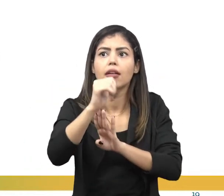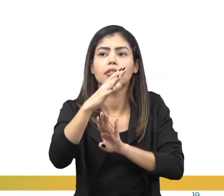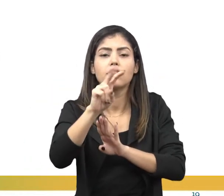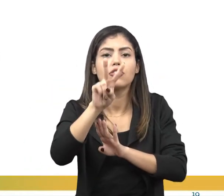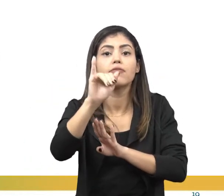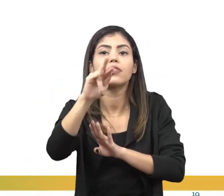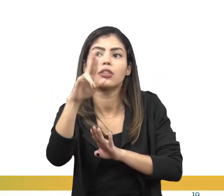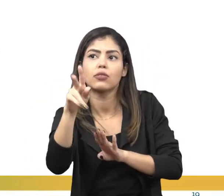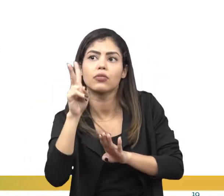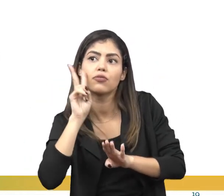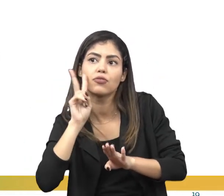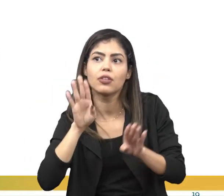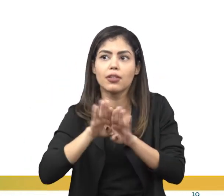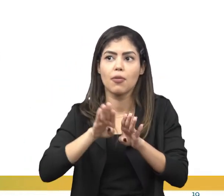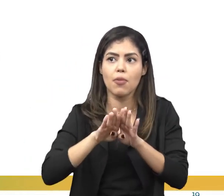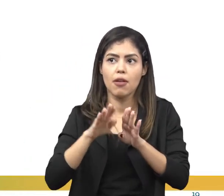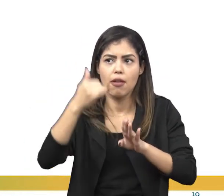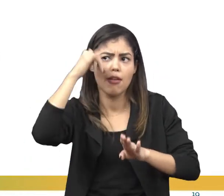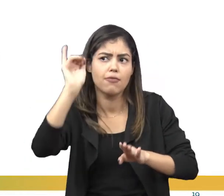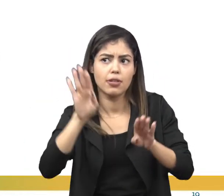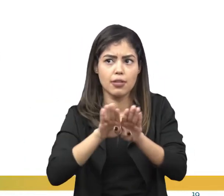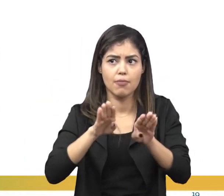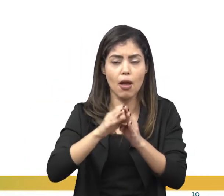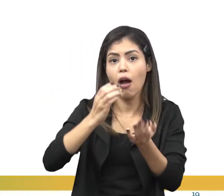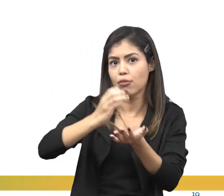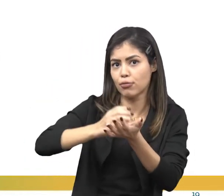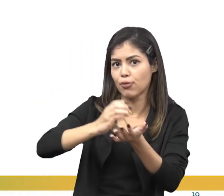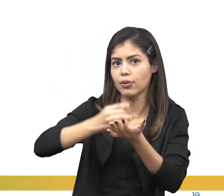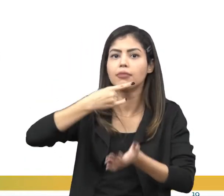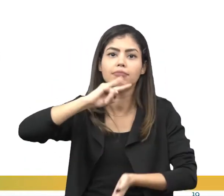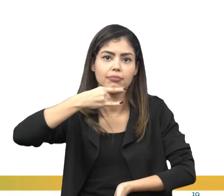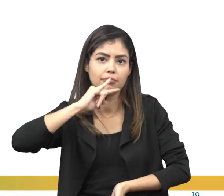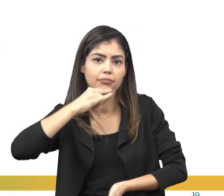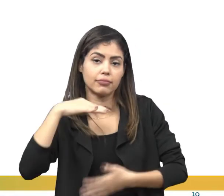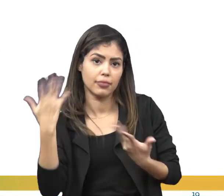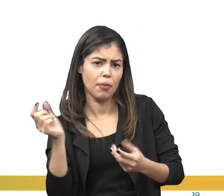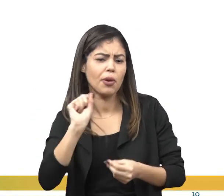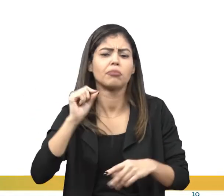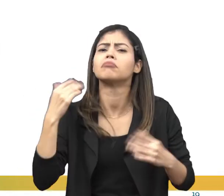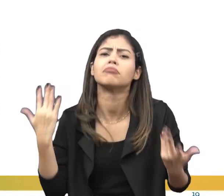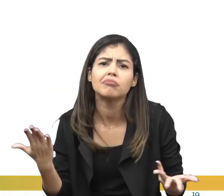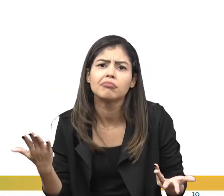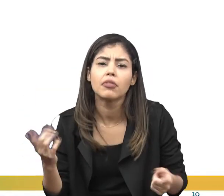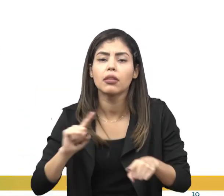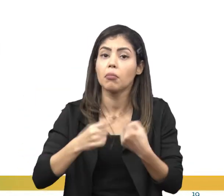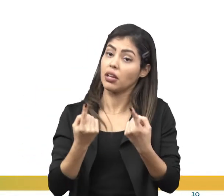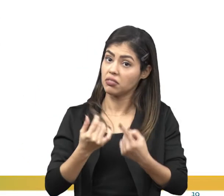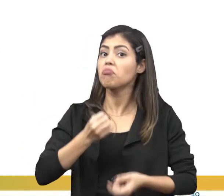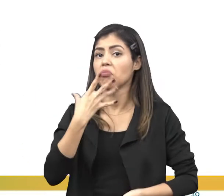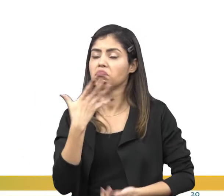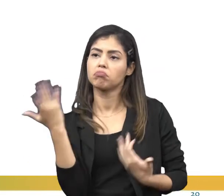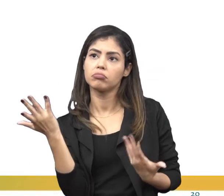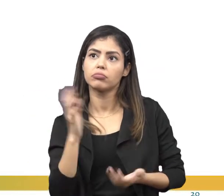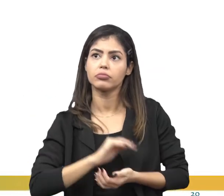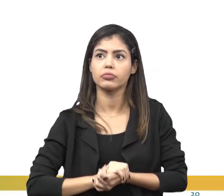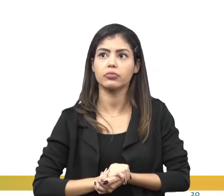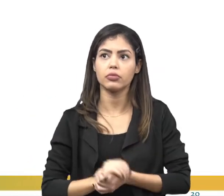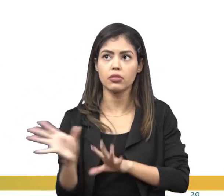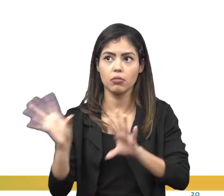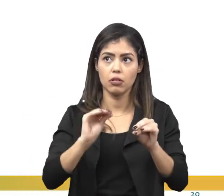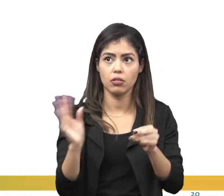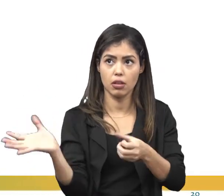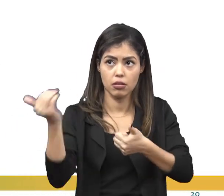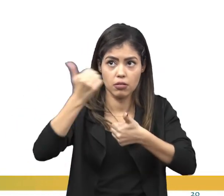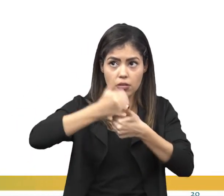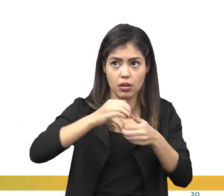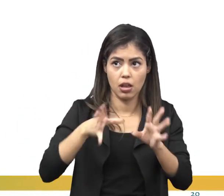estabiliza o sistema nervoso, um copo de cerveja, para não lembro bem para o quê, mas faz bem. O benefício